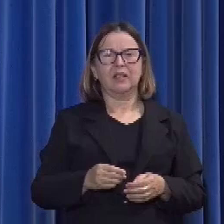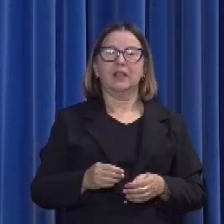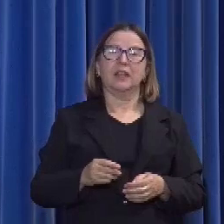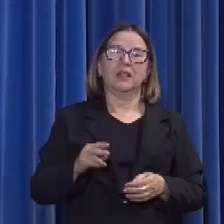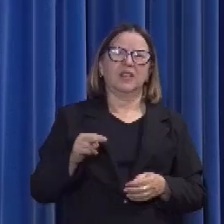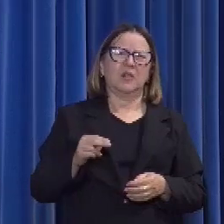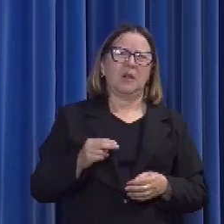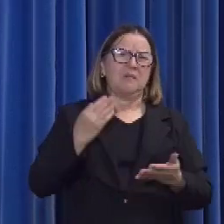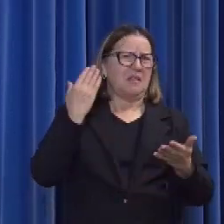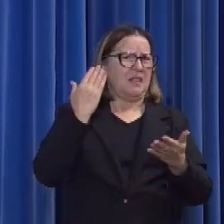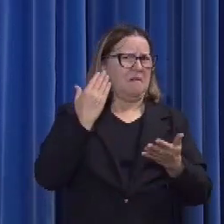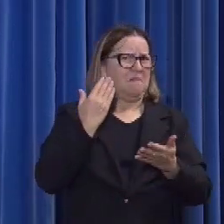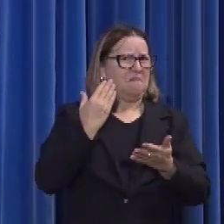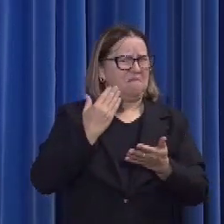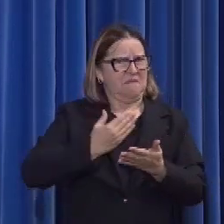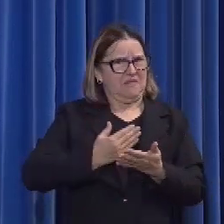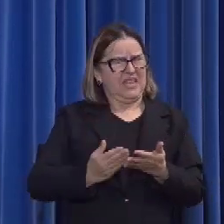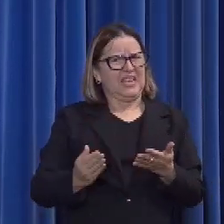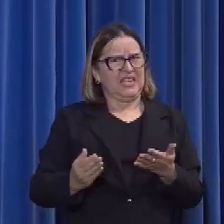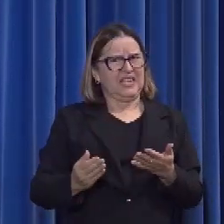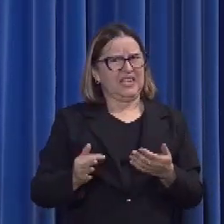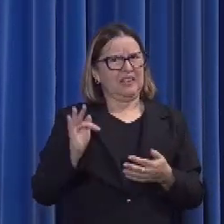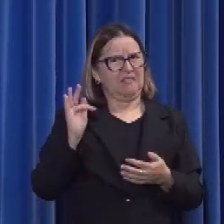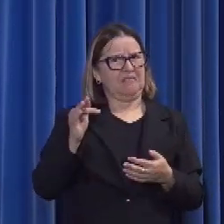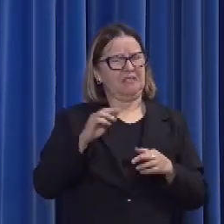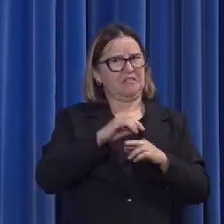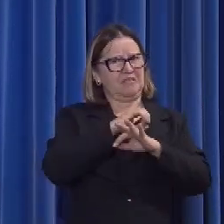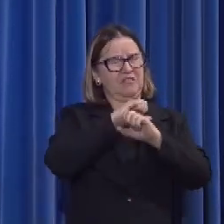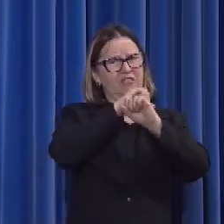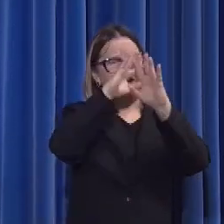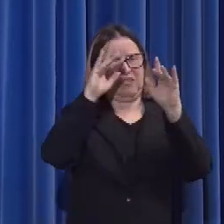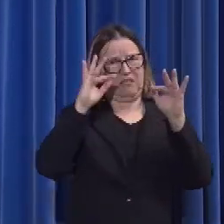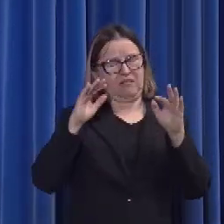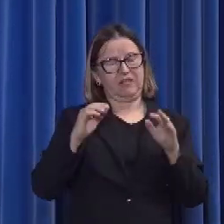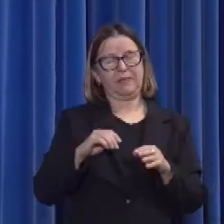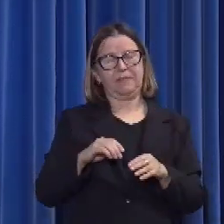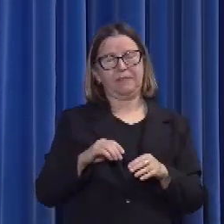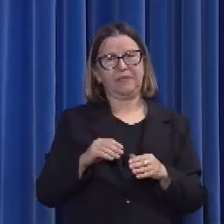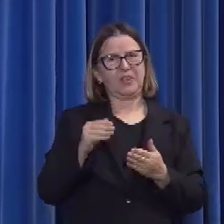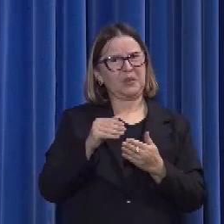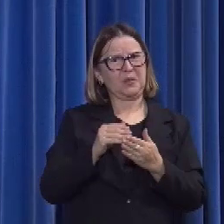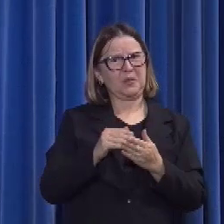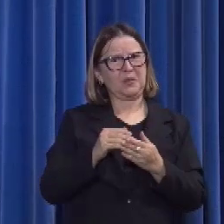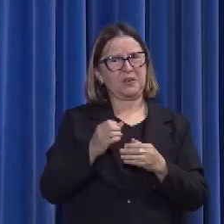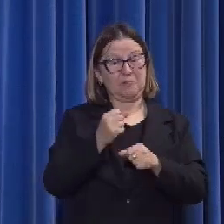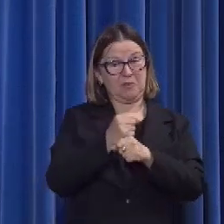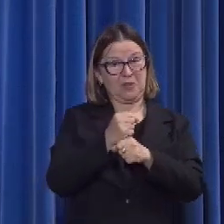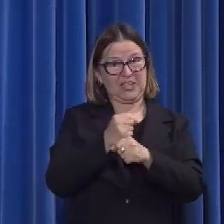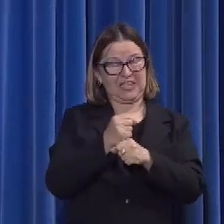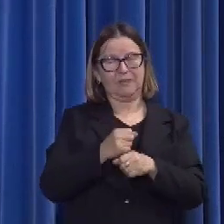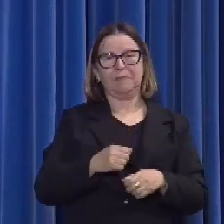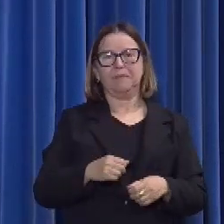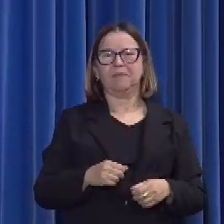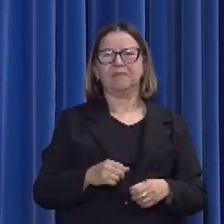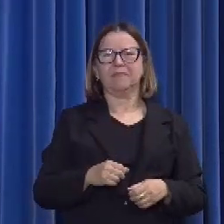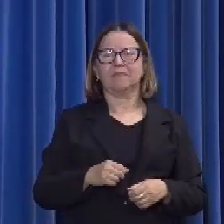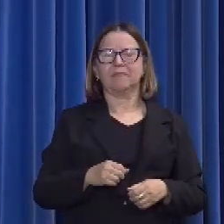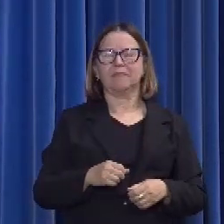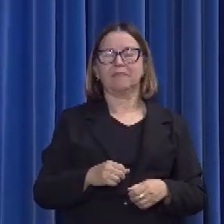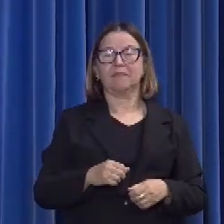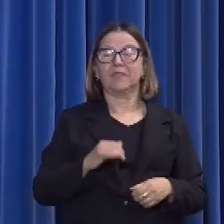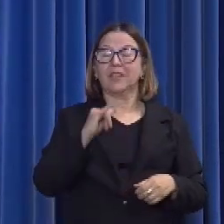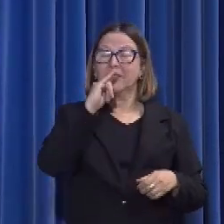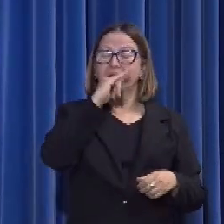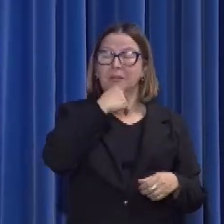um futuro de glória, sobretudo nos últimos anos. Infelizmente, ficamos tão